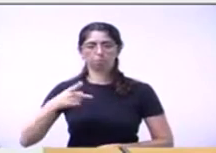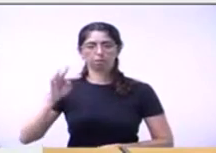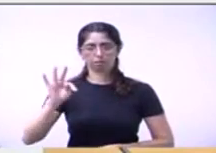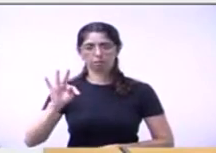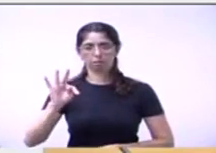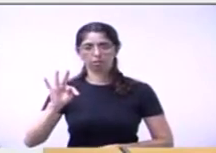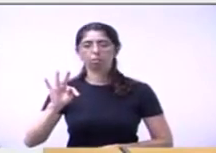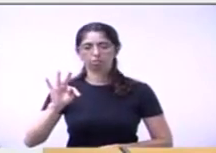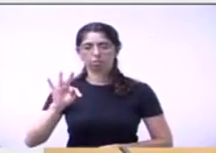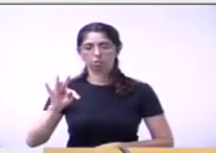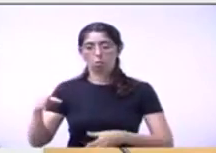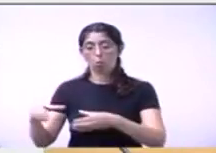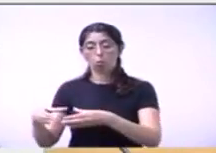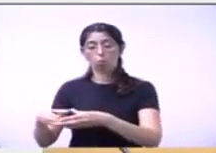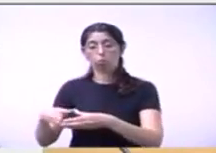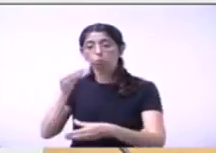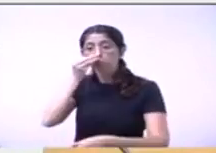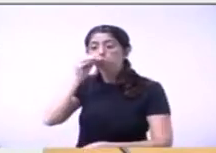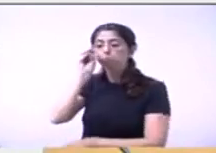isto